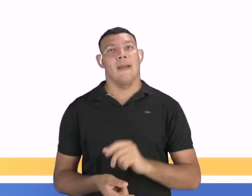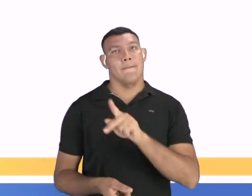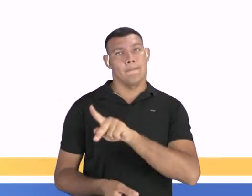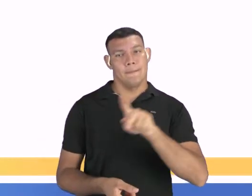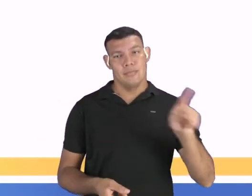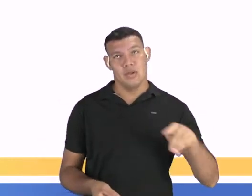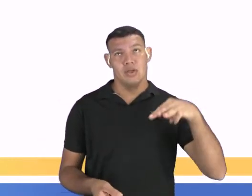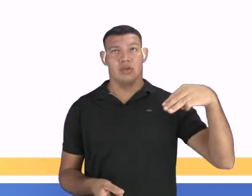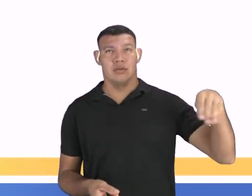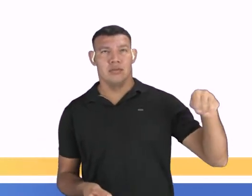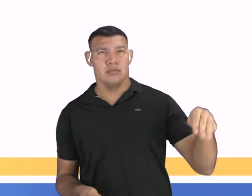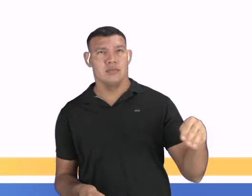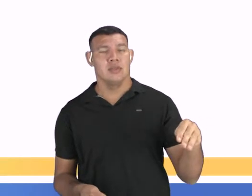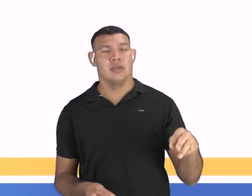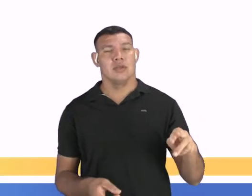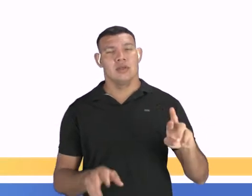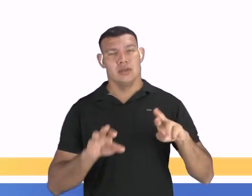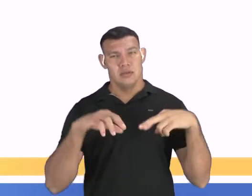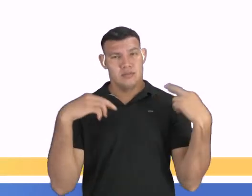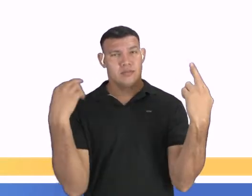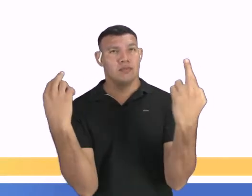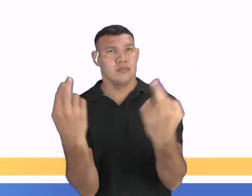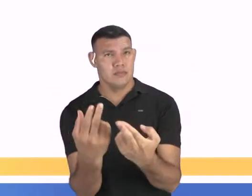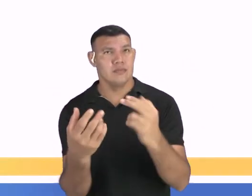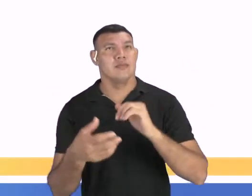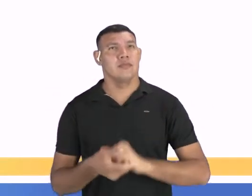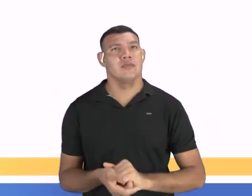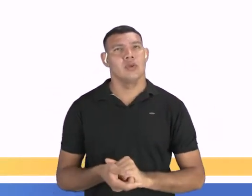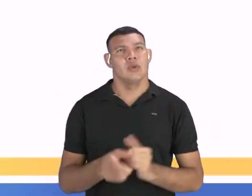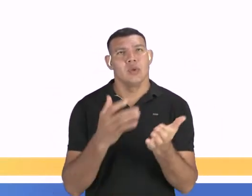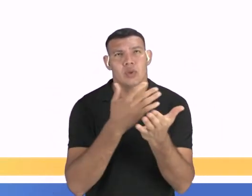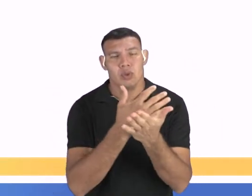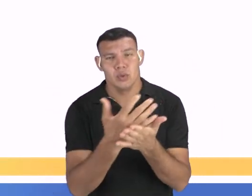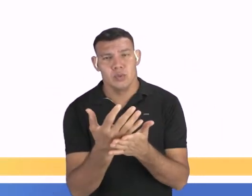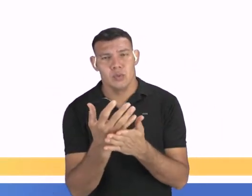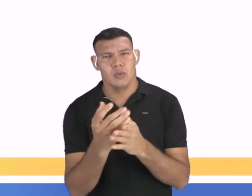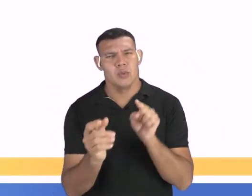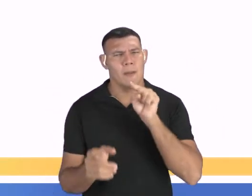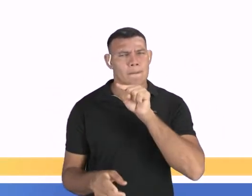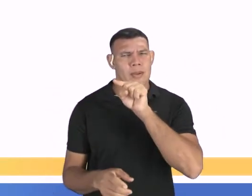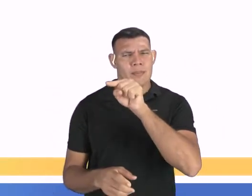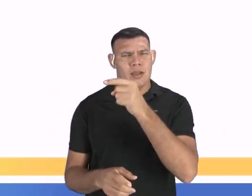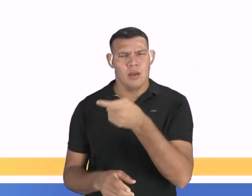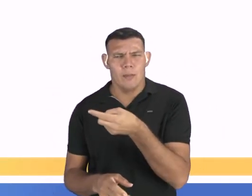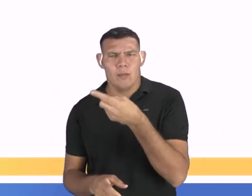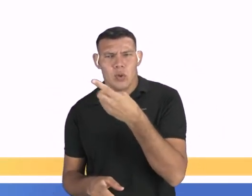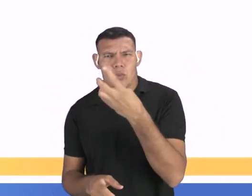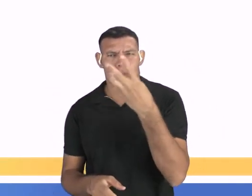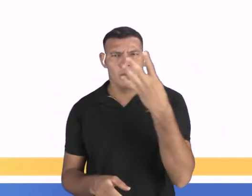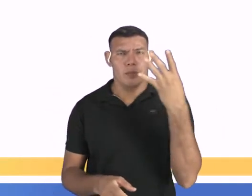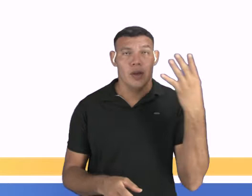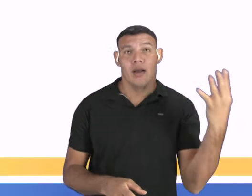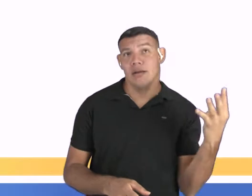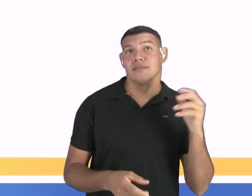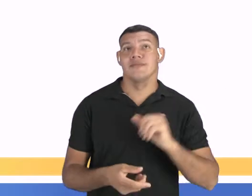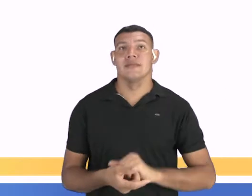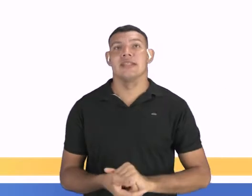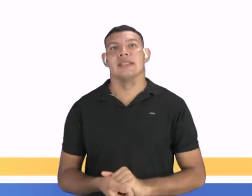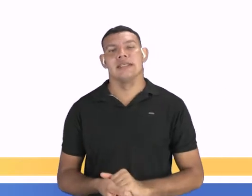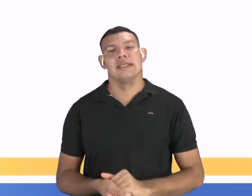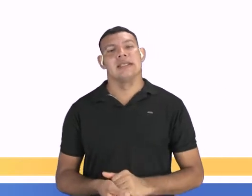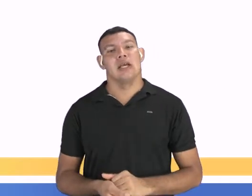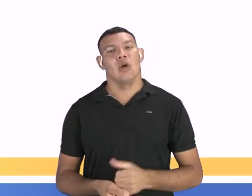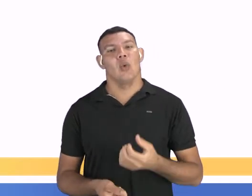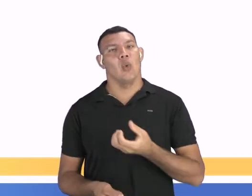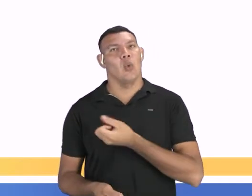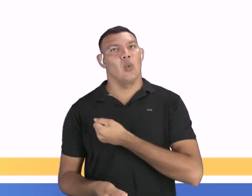que haviam 18 meninos e 24 meninas nessa turma. Então, ao propor uma dinâmica, ela